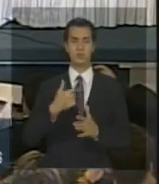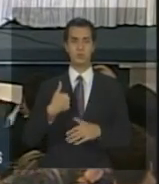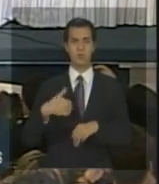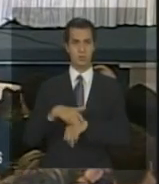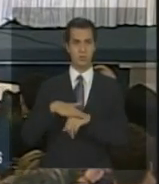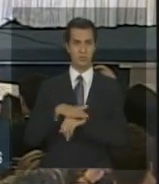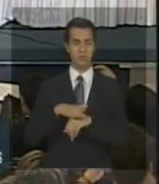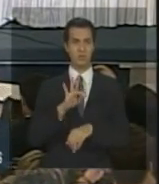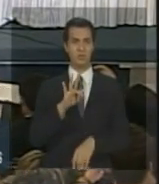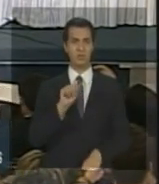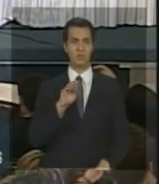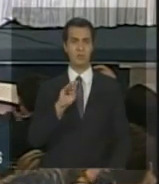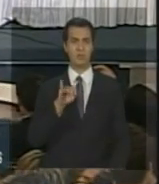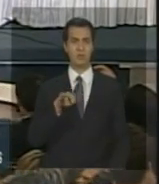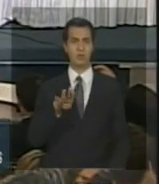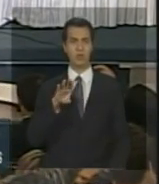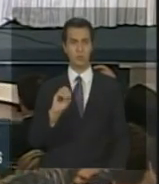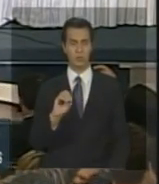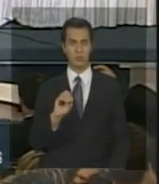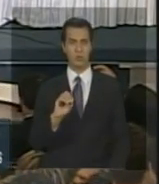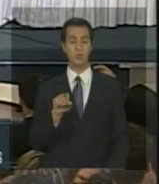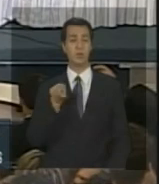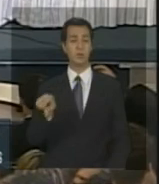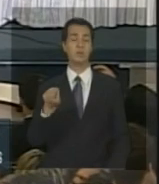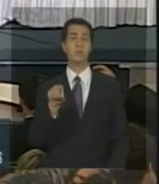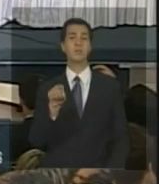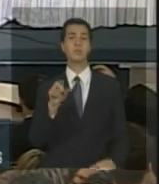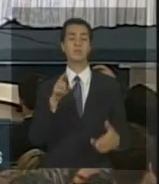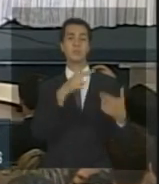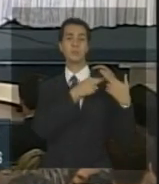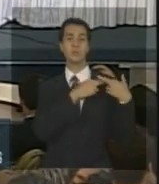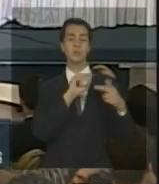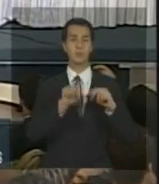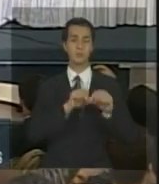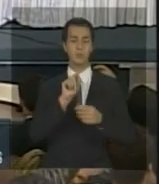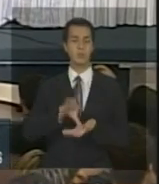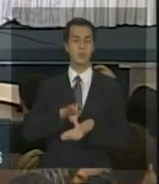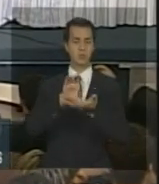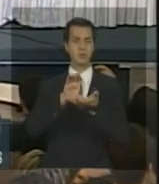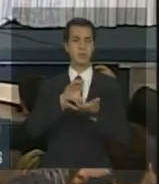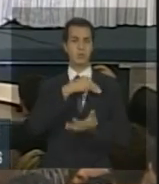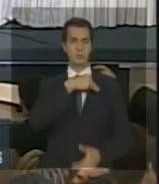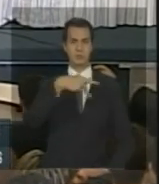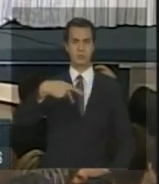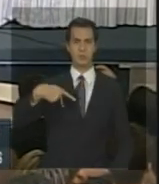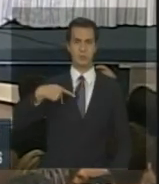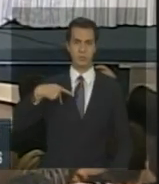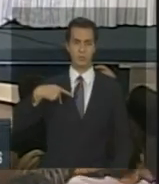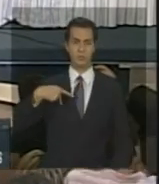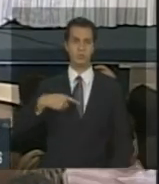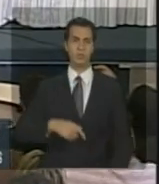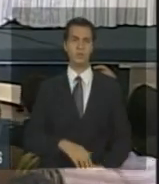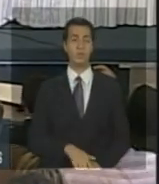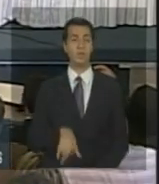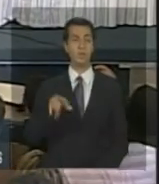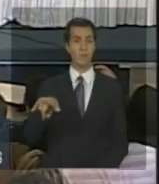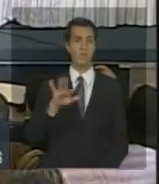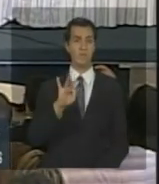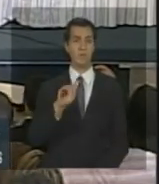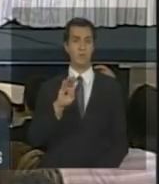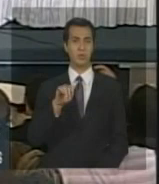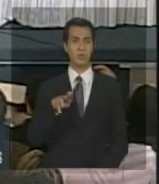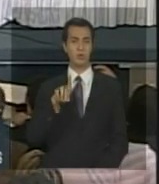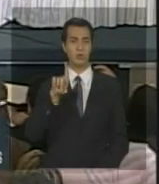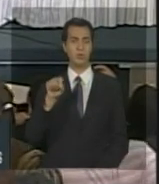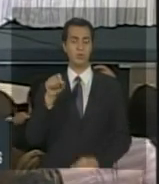representa aqui o Conselho do Ministério Público Federal, e o Fabiano me